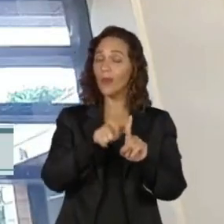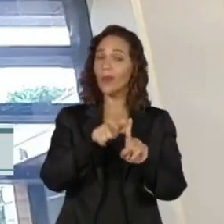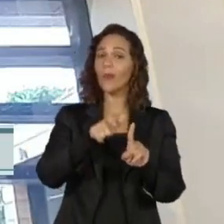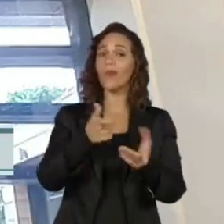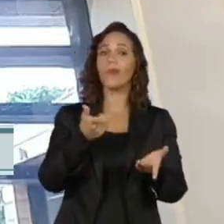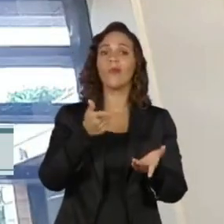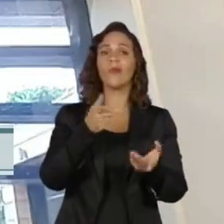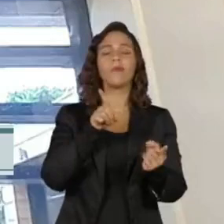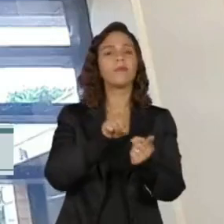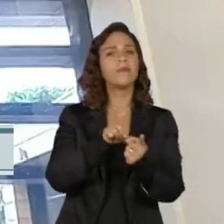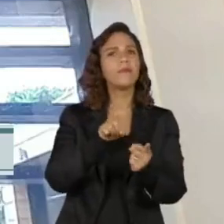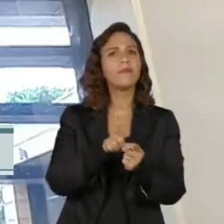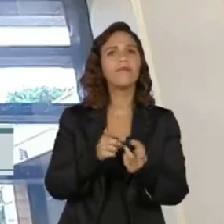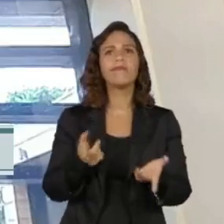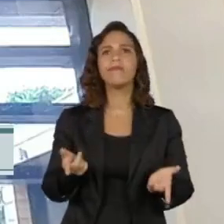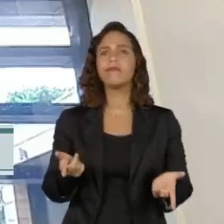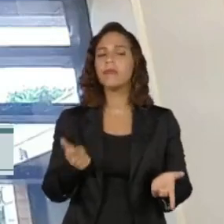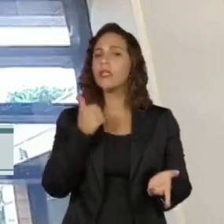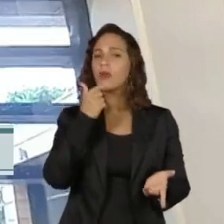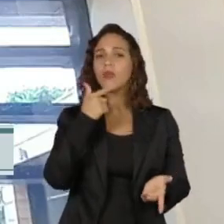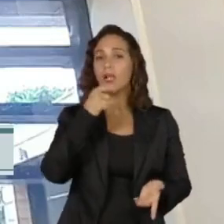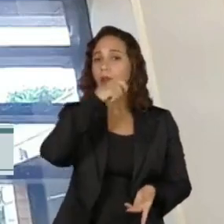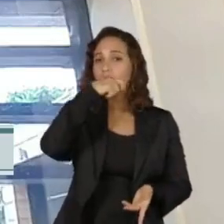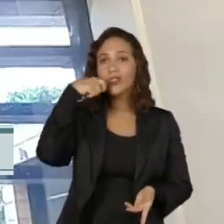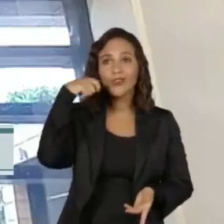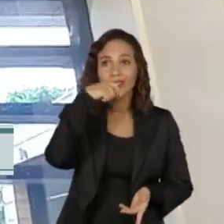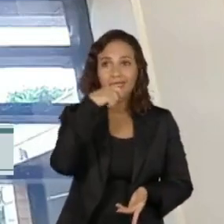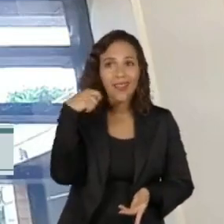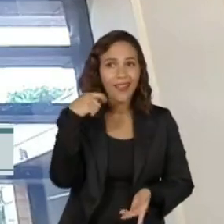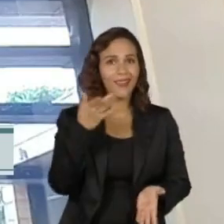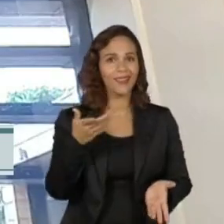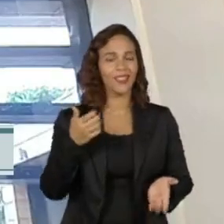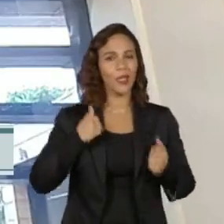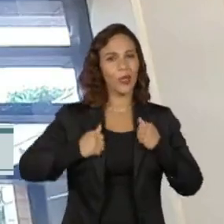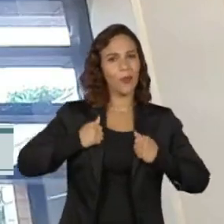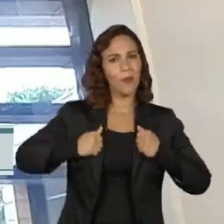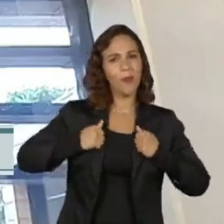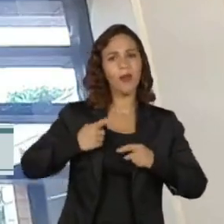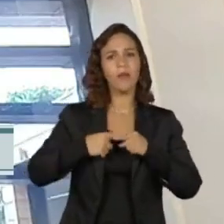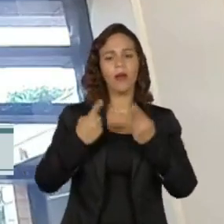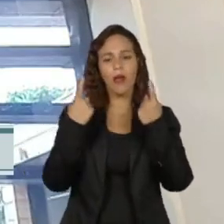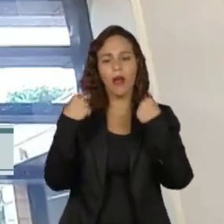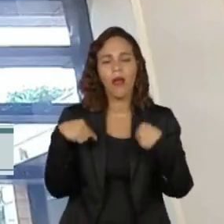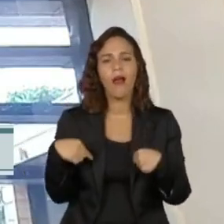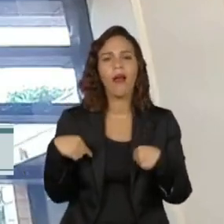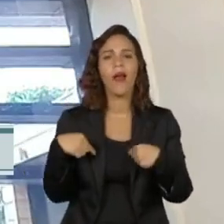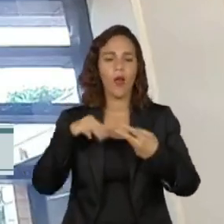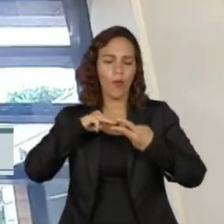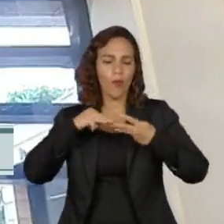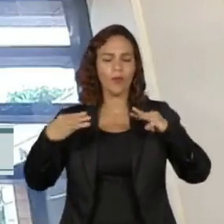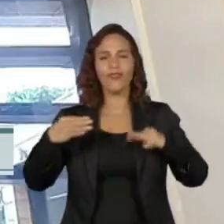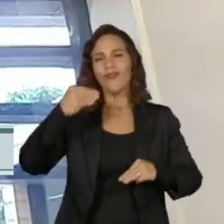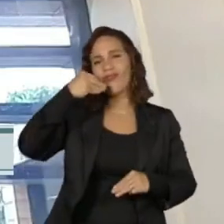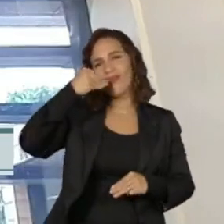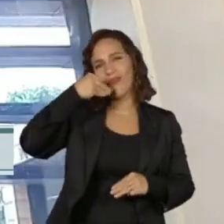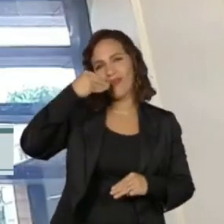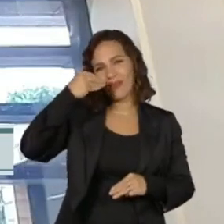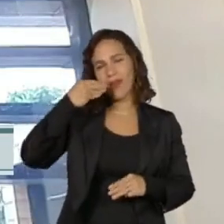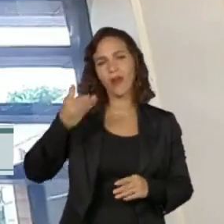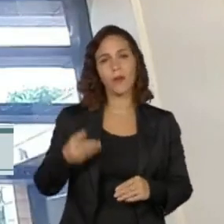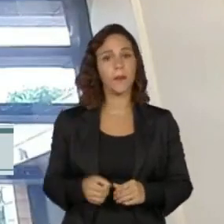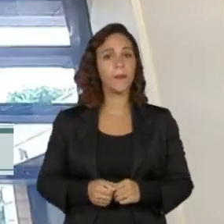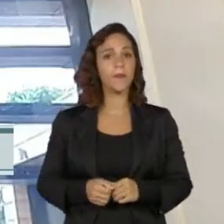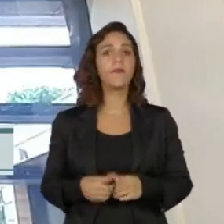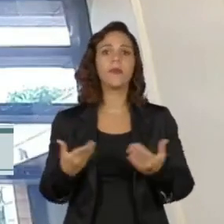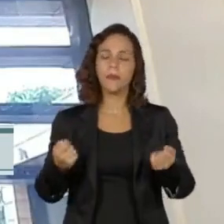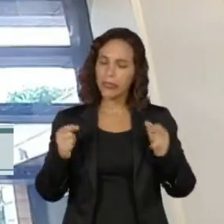não conseguiam escovar os dentes, tomar o banho, por fraqueza muscular pós a COVID. E aí é